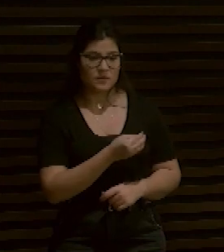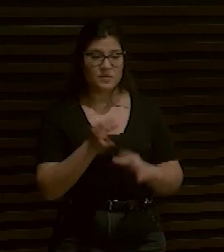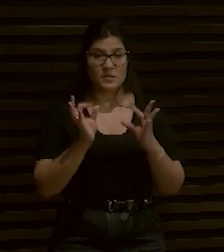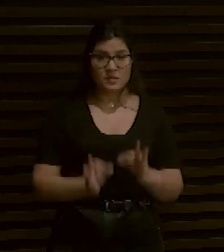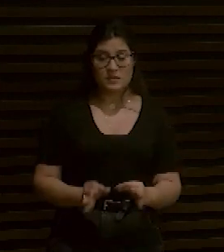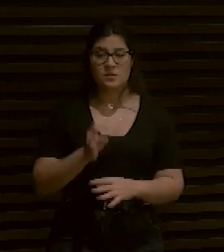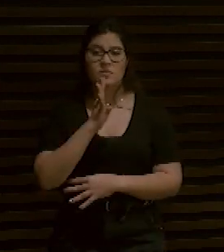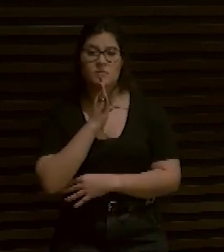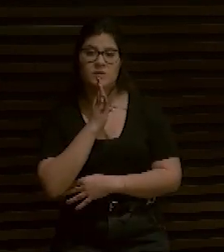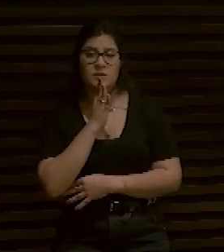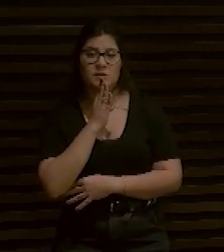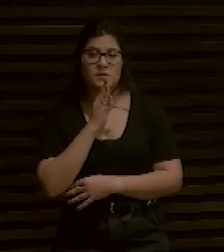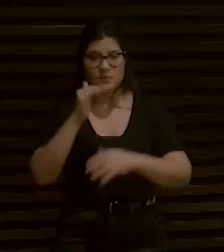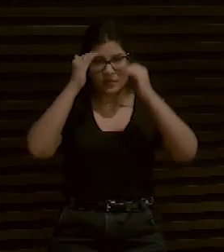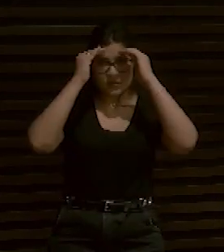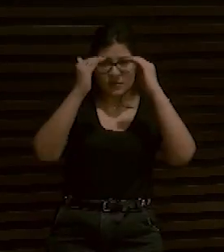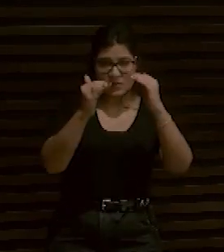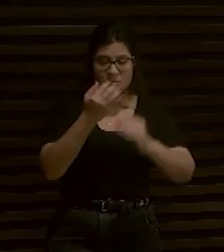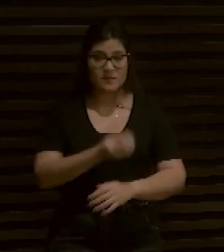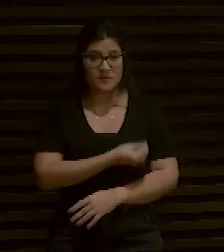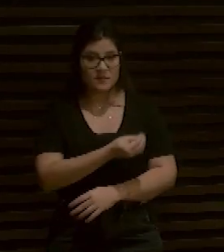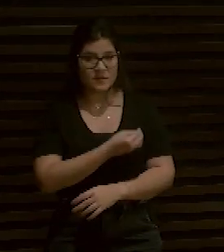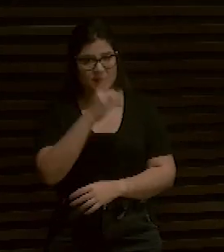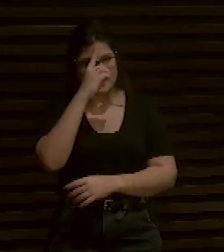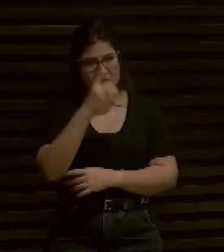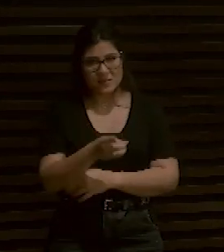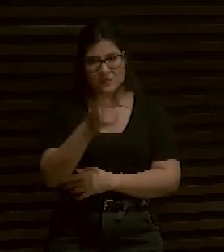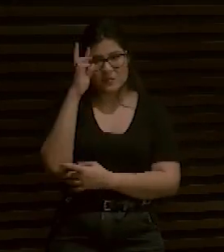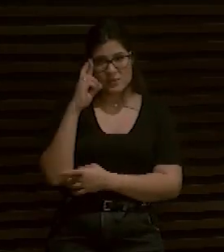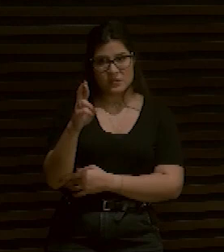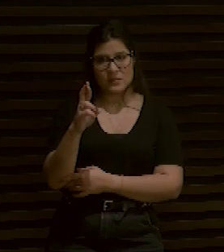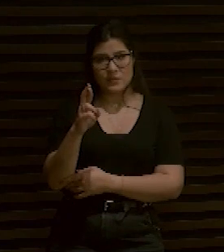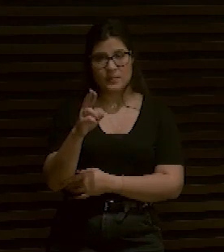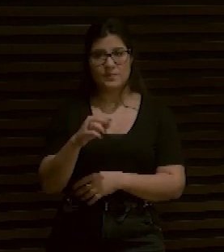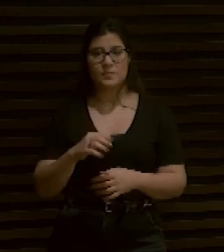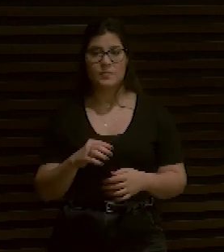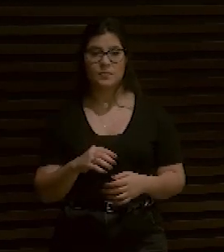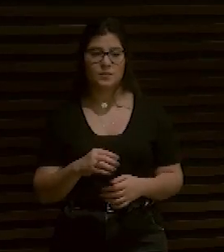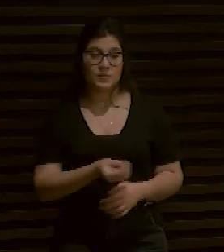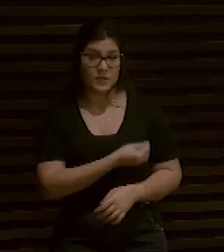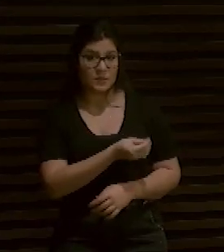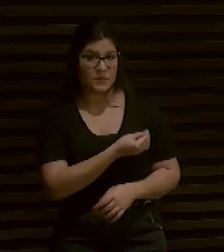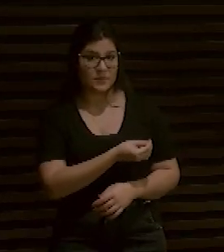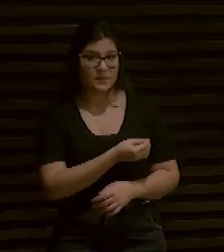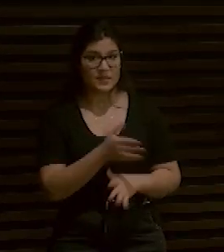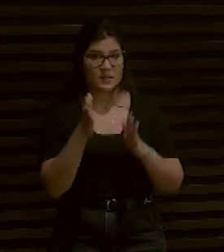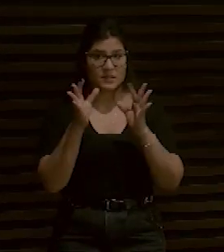Conhecer, guardar, vivendo os mandamentos do Senhor. Coerência, essa é a segunda